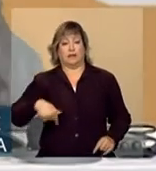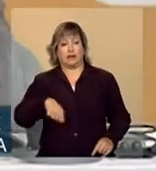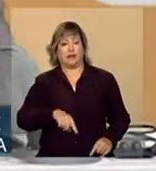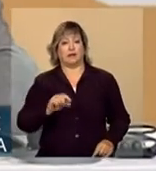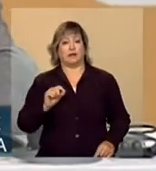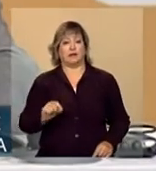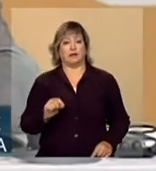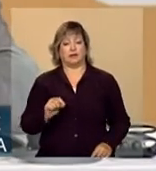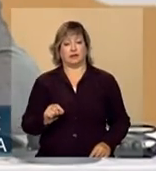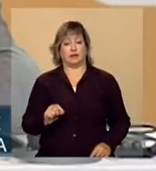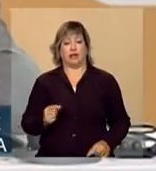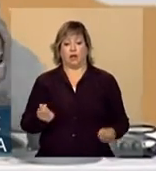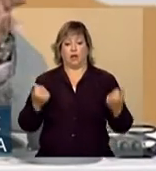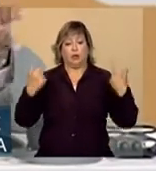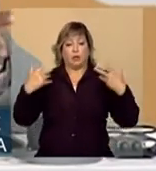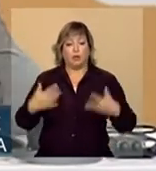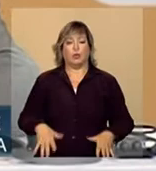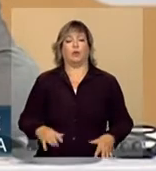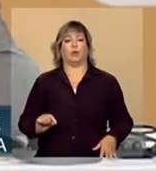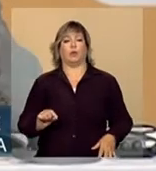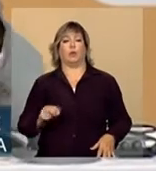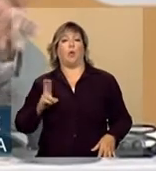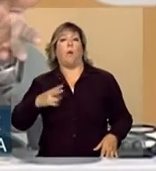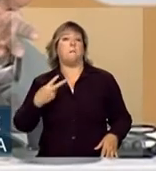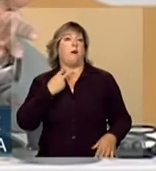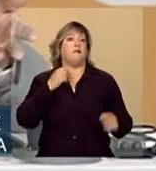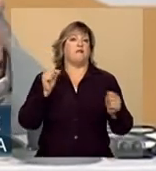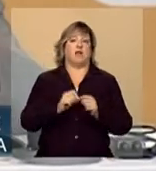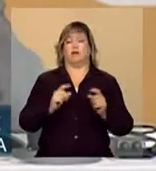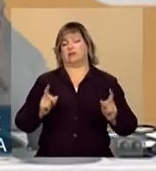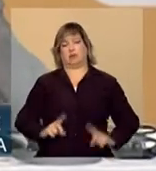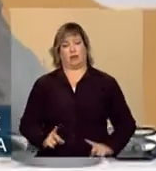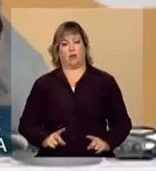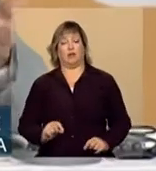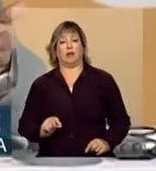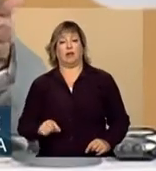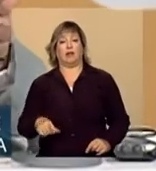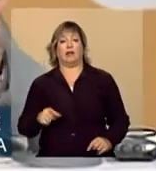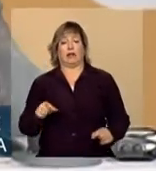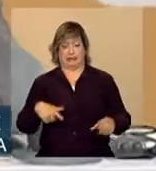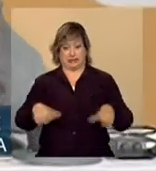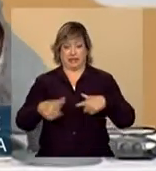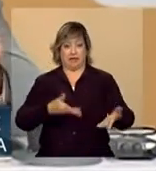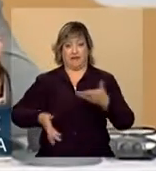extremo de que a despesa jamais poderá ser feita e os serviços desfeitos. Desfeitos não serão,